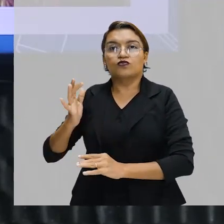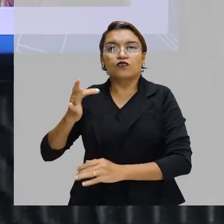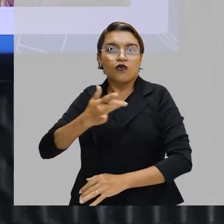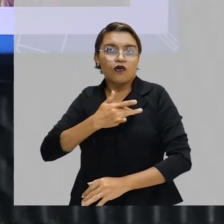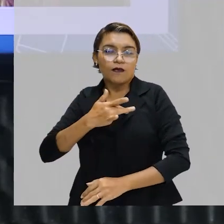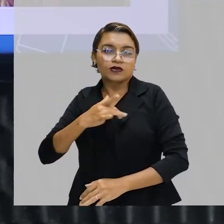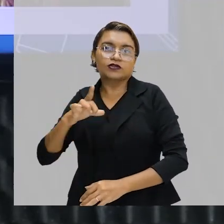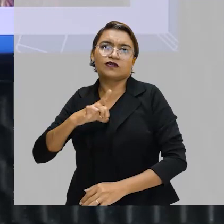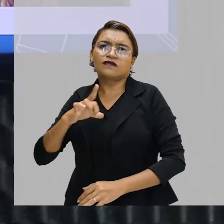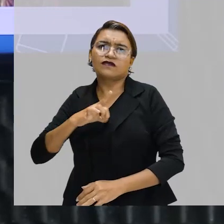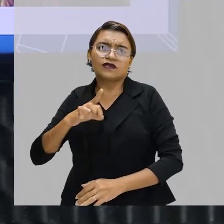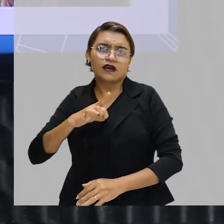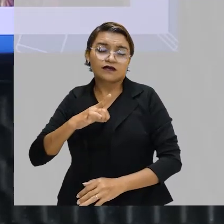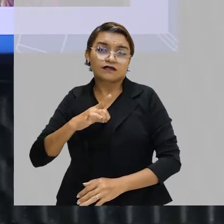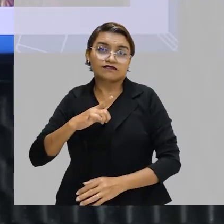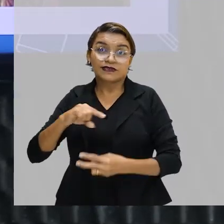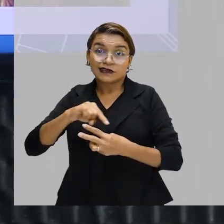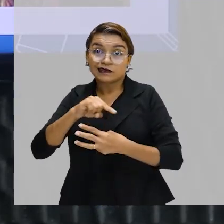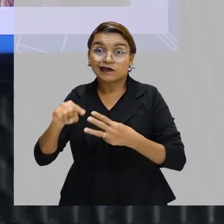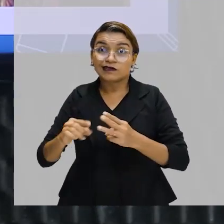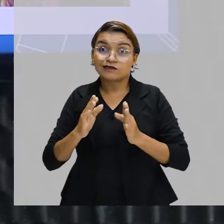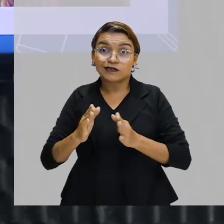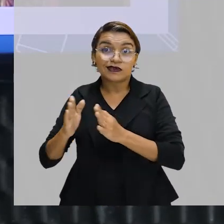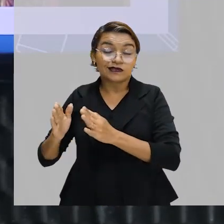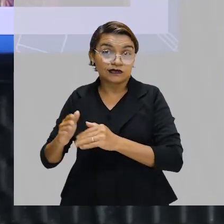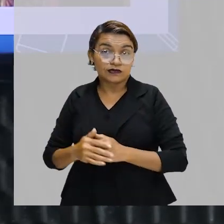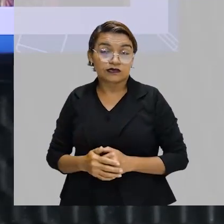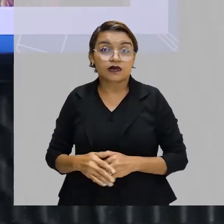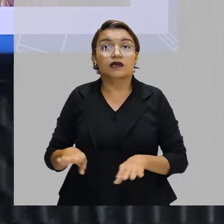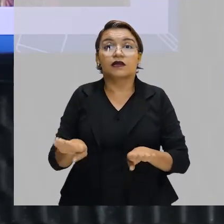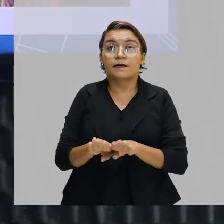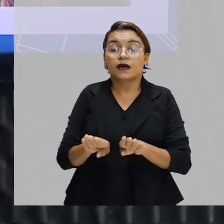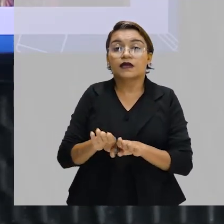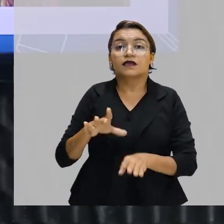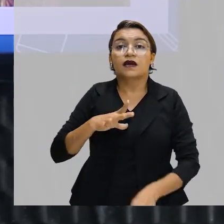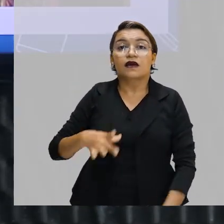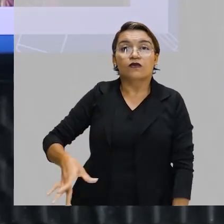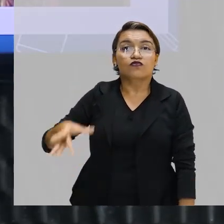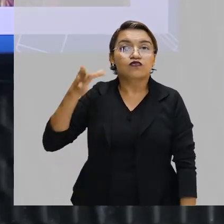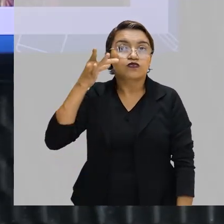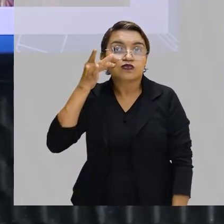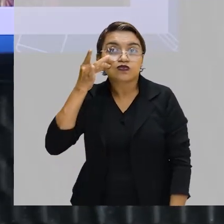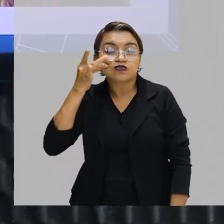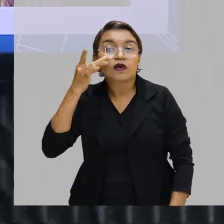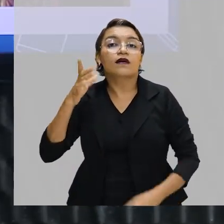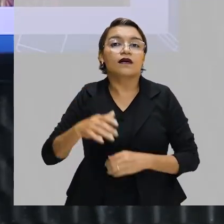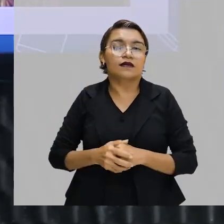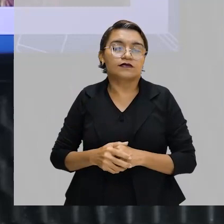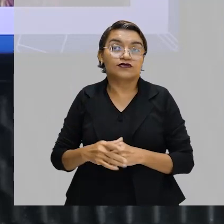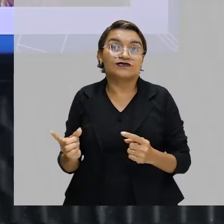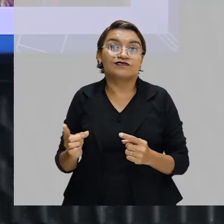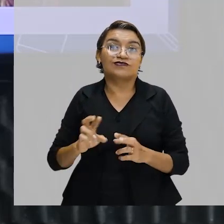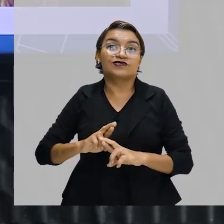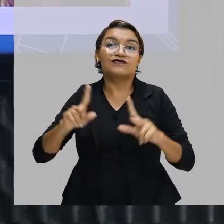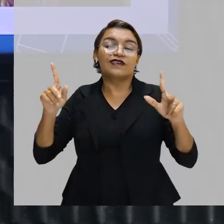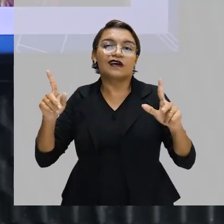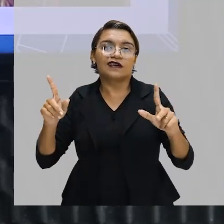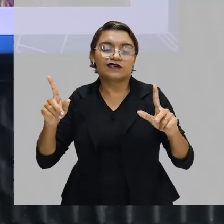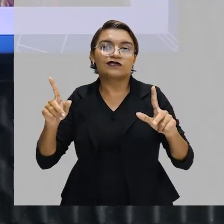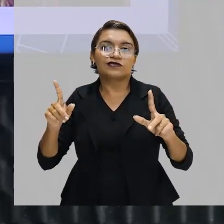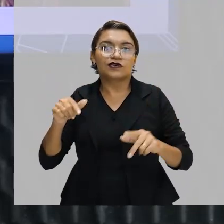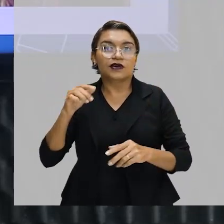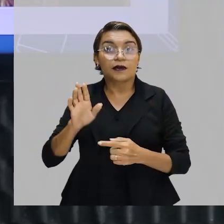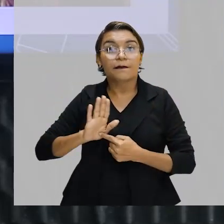é subjetivo, idealizador, aí vem o quê? O realismo para se opor a esse movimento, trazendo uma coisa mais próxima